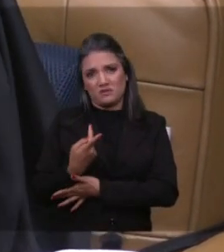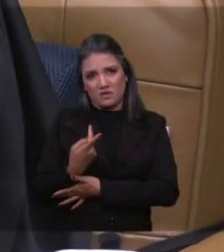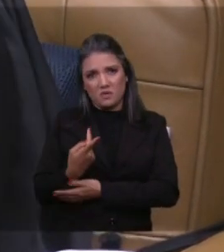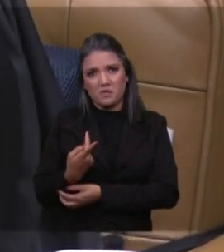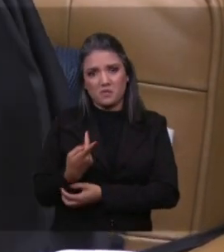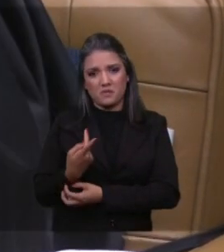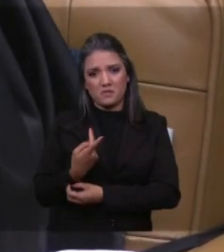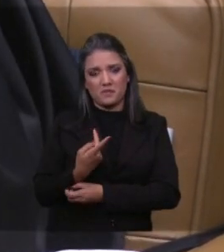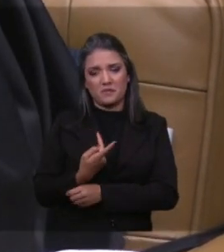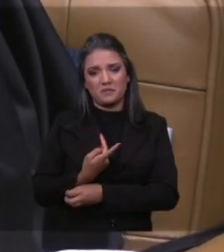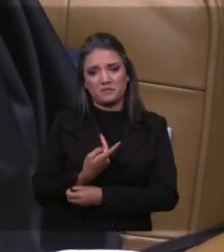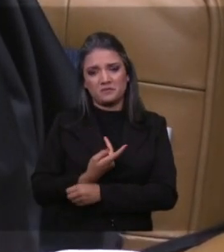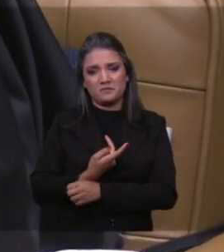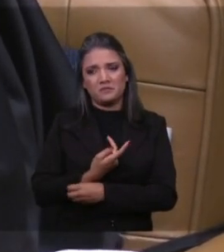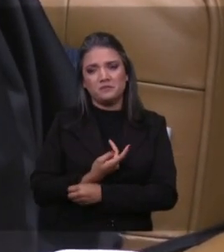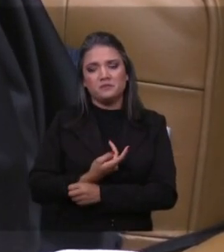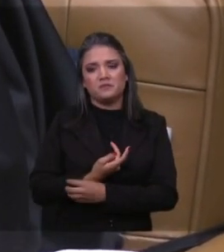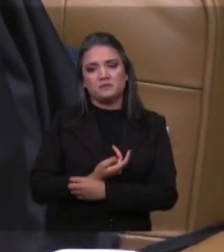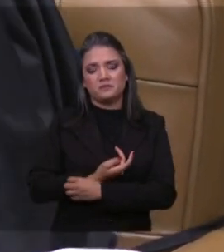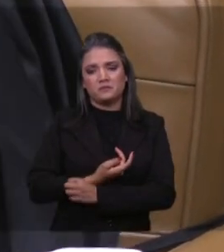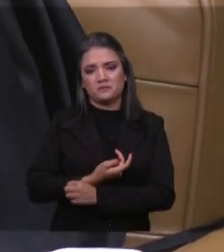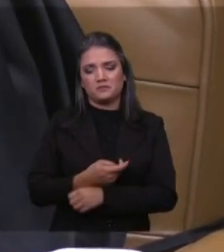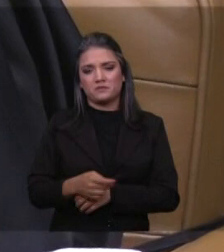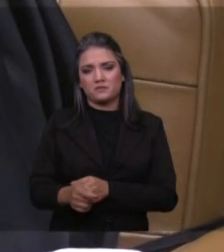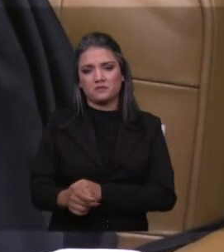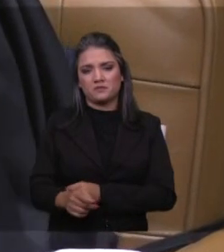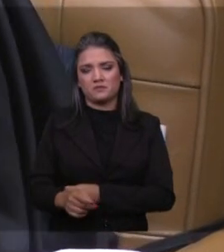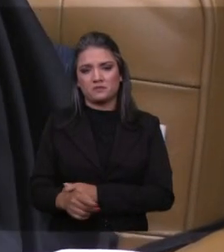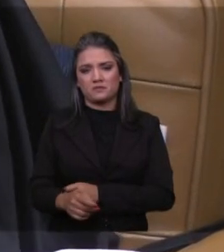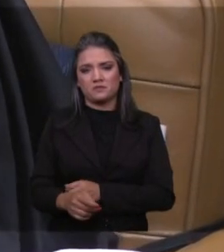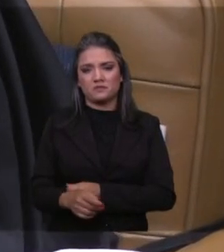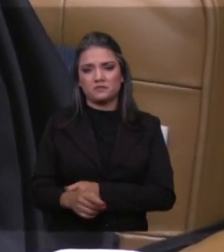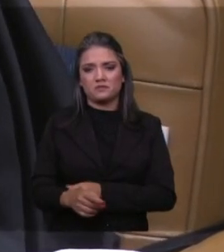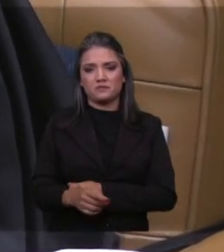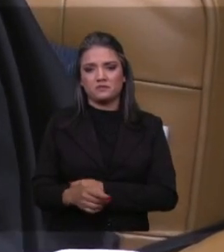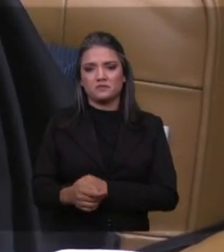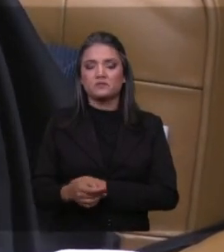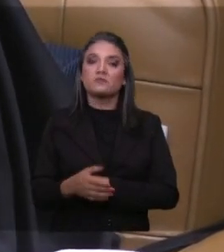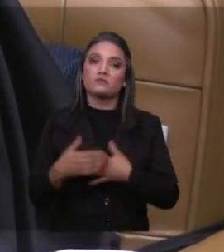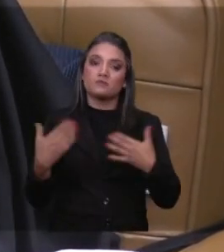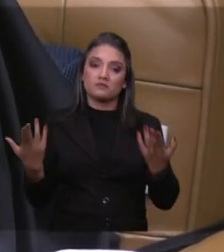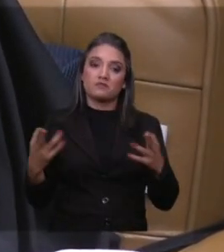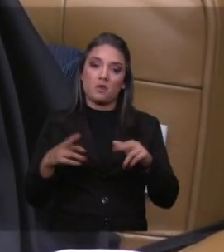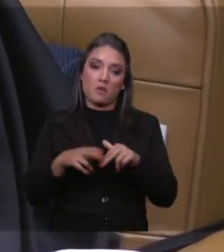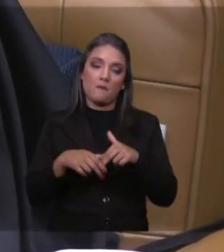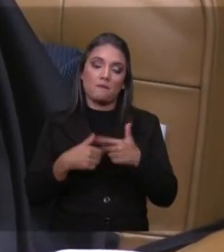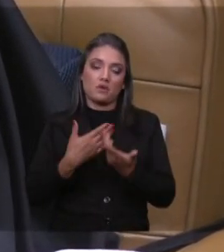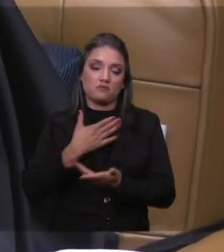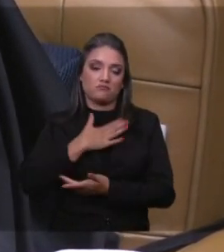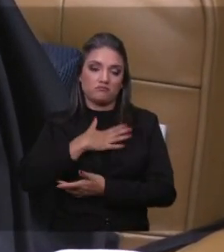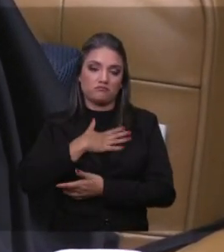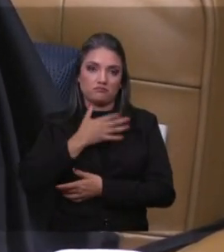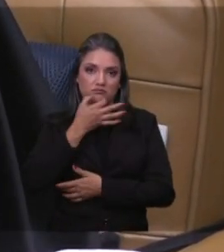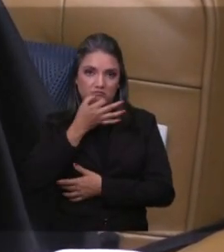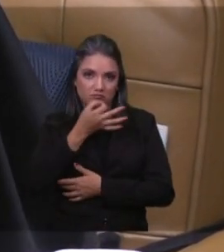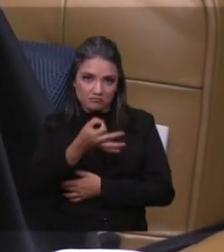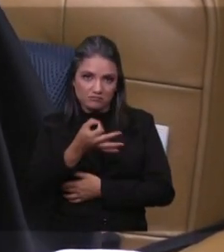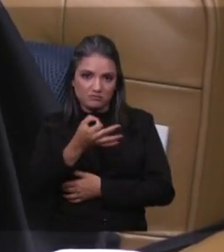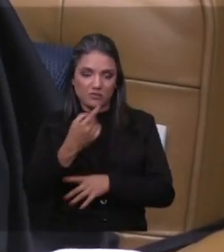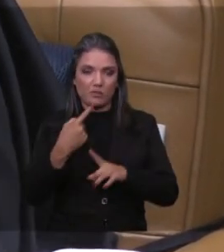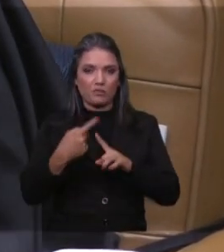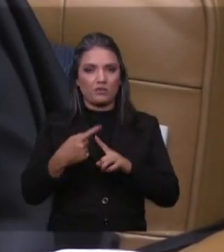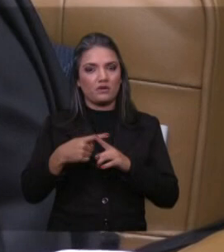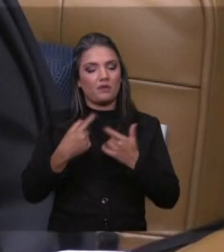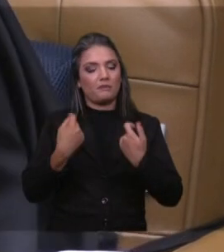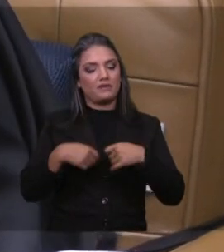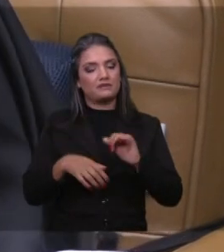um feito cuja decisão já foi tomada. Por isso, no meu modo de ver, até em homenagem à segurança jurídica,